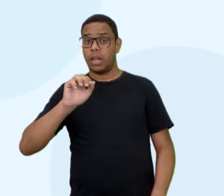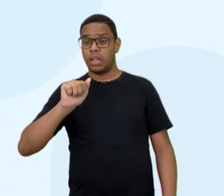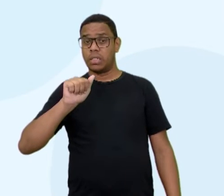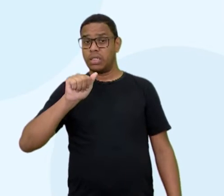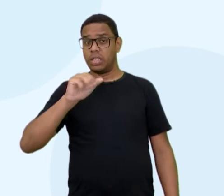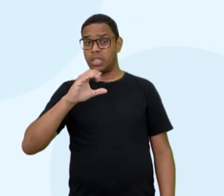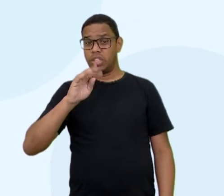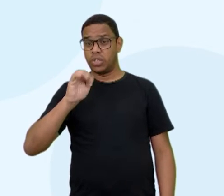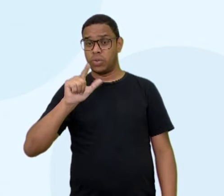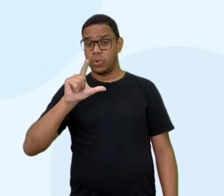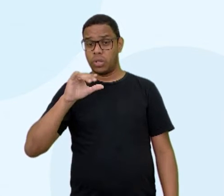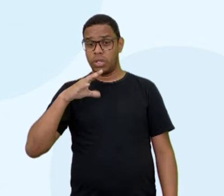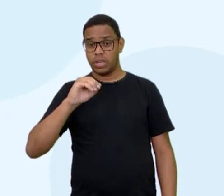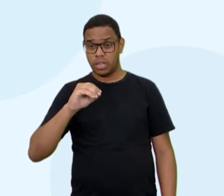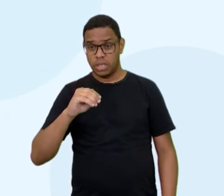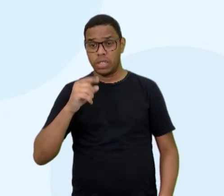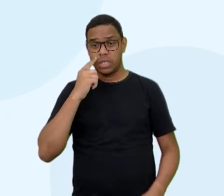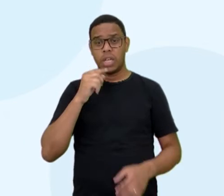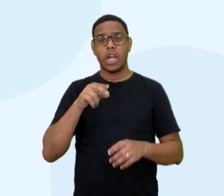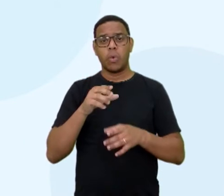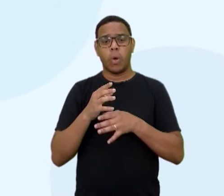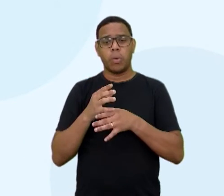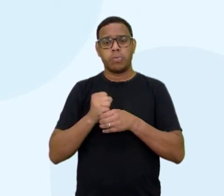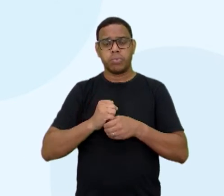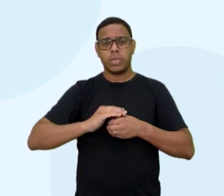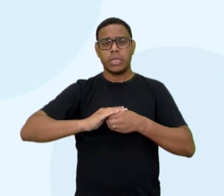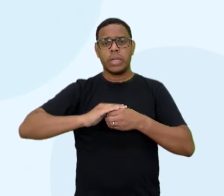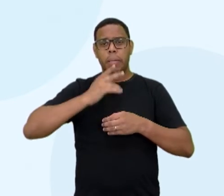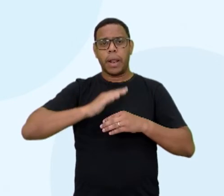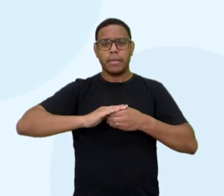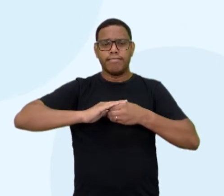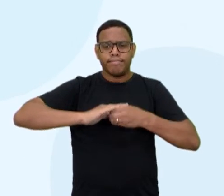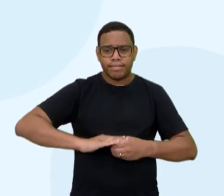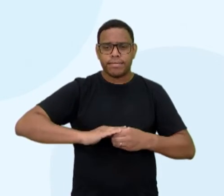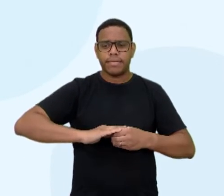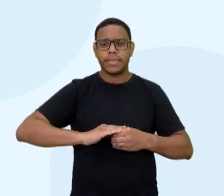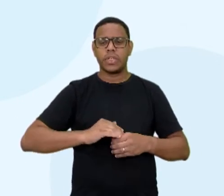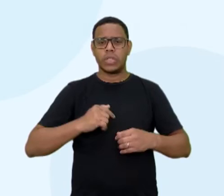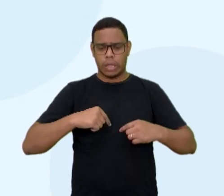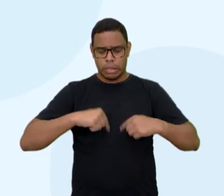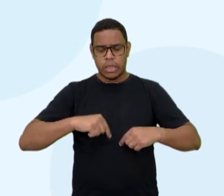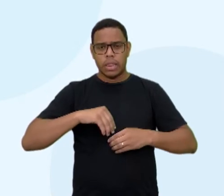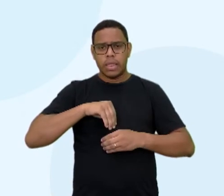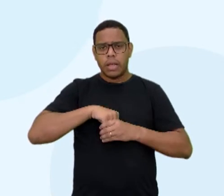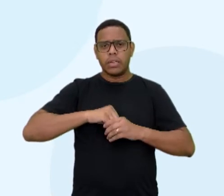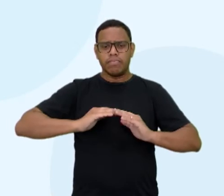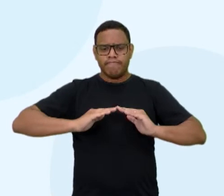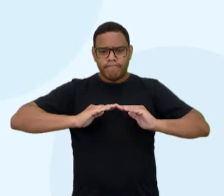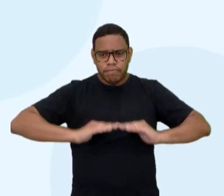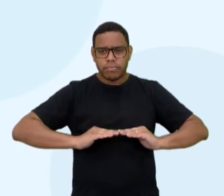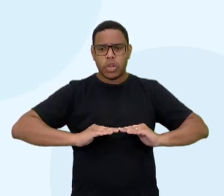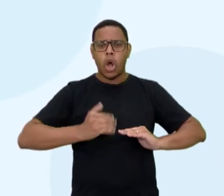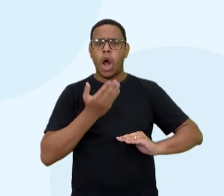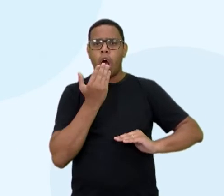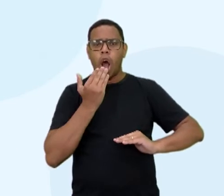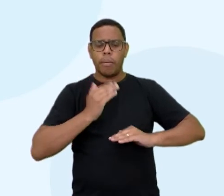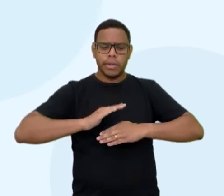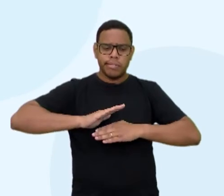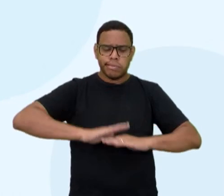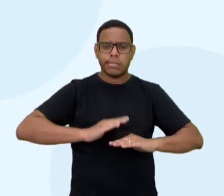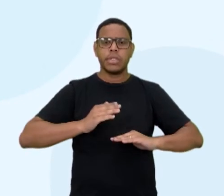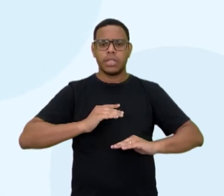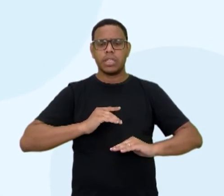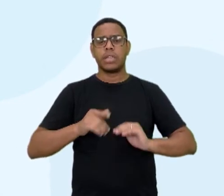chama, olha só, de contração. Então ela contrai ali os músculos, empurrando os alimentos e produzindo